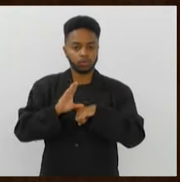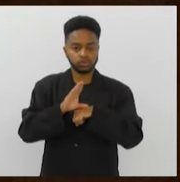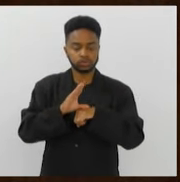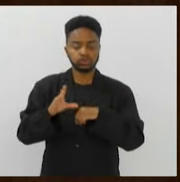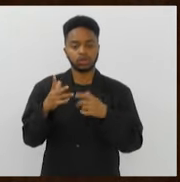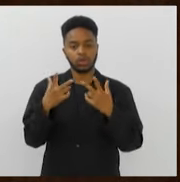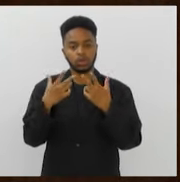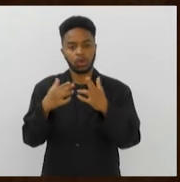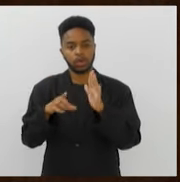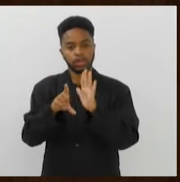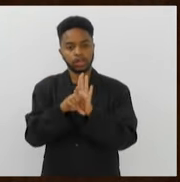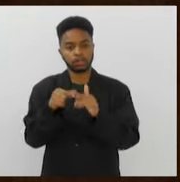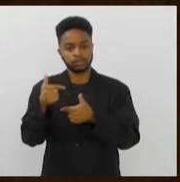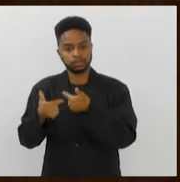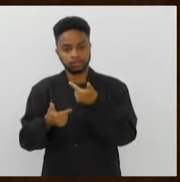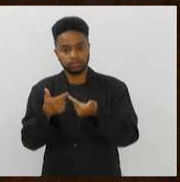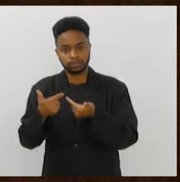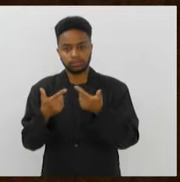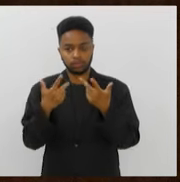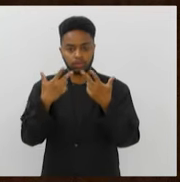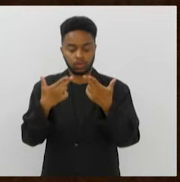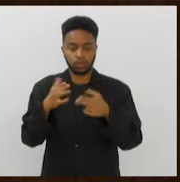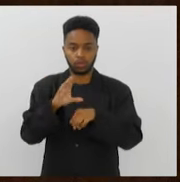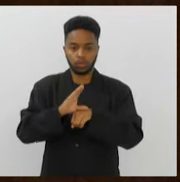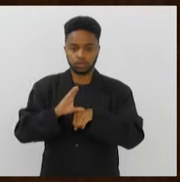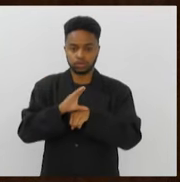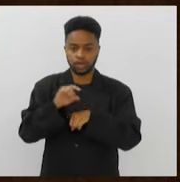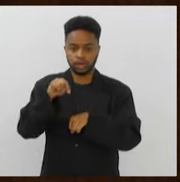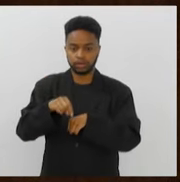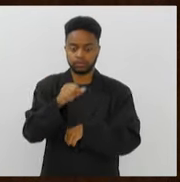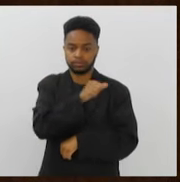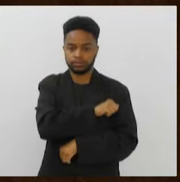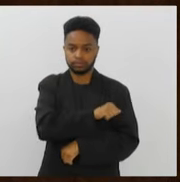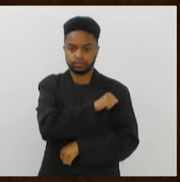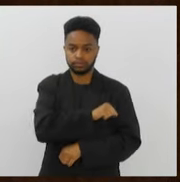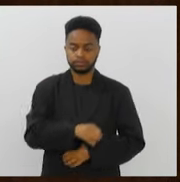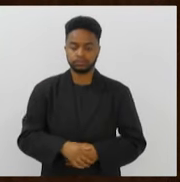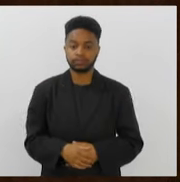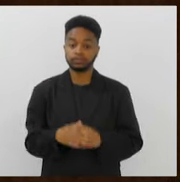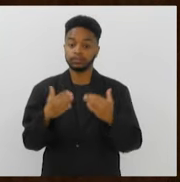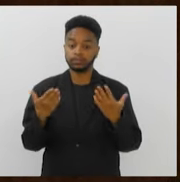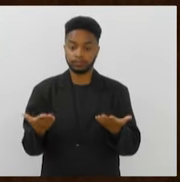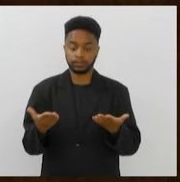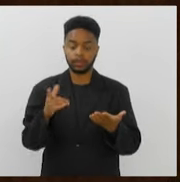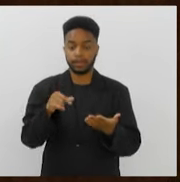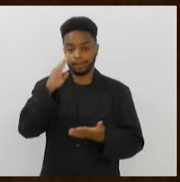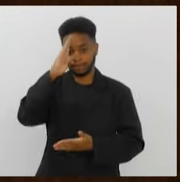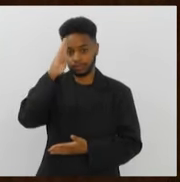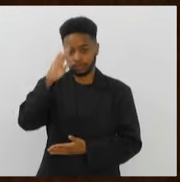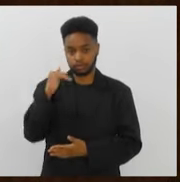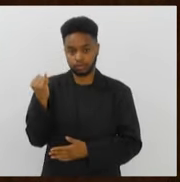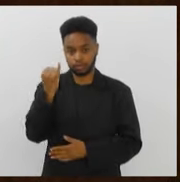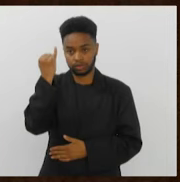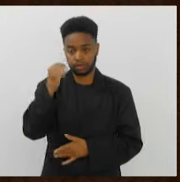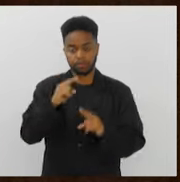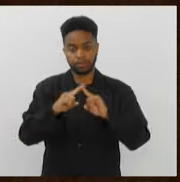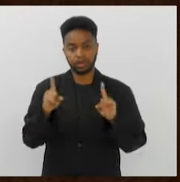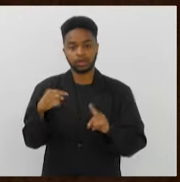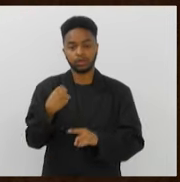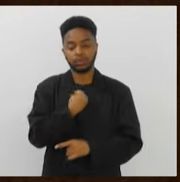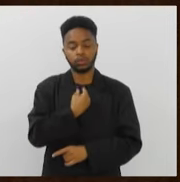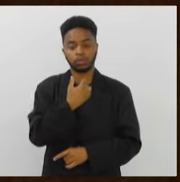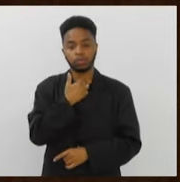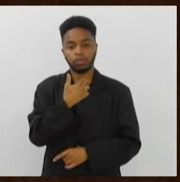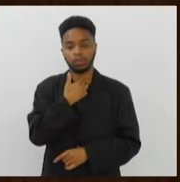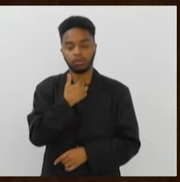conforme a nossa lei trabalhista, conforme a Constituição do Estado do Rio de Janeiro. Então, é central e importante. Mas não poderia me